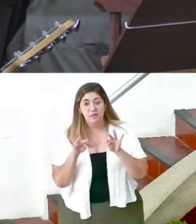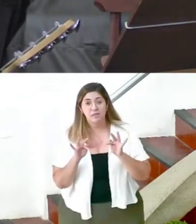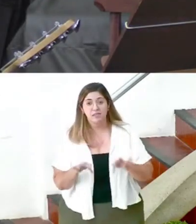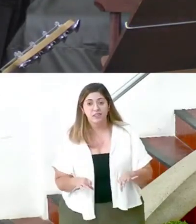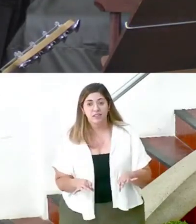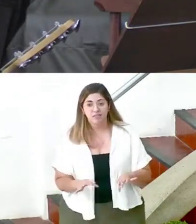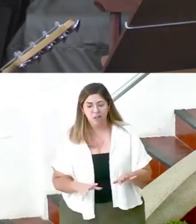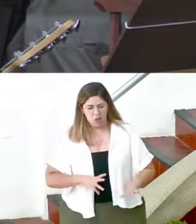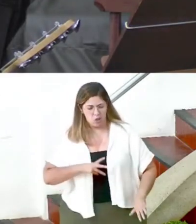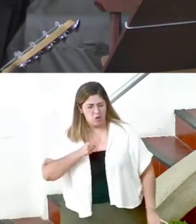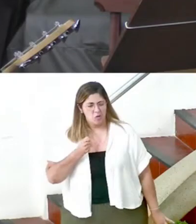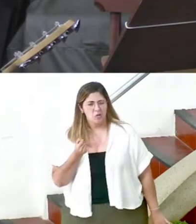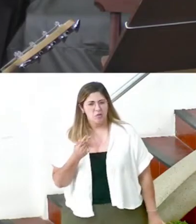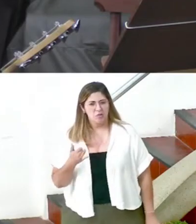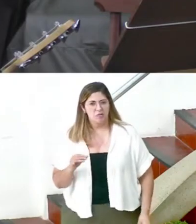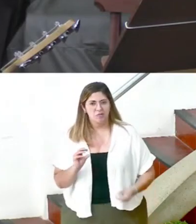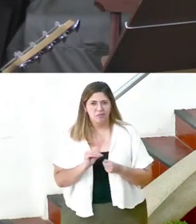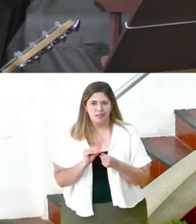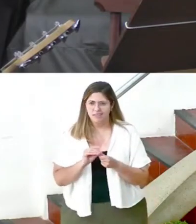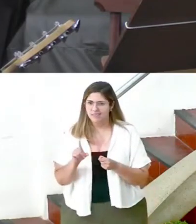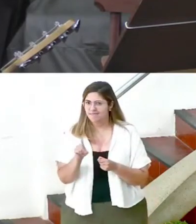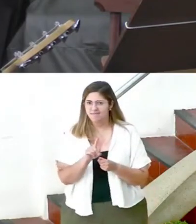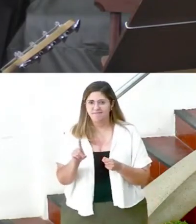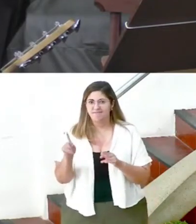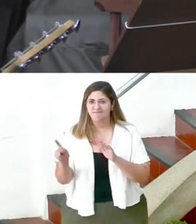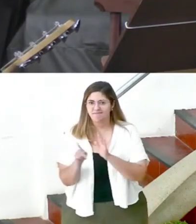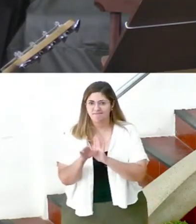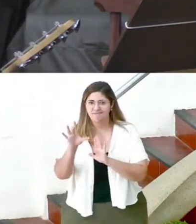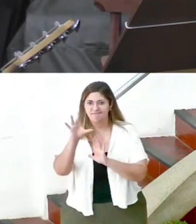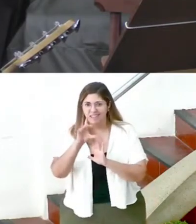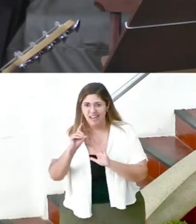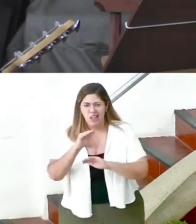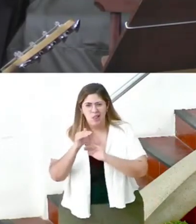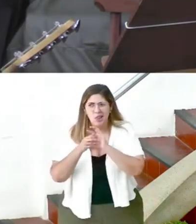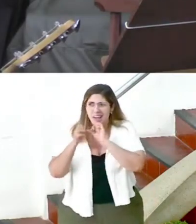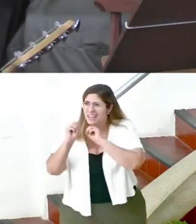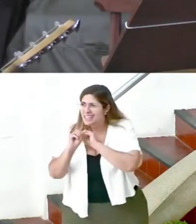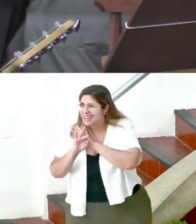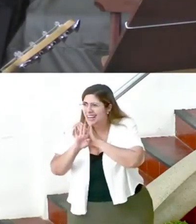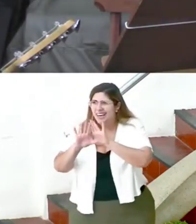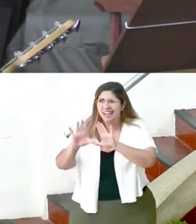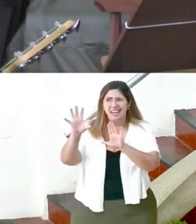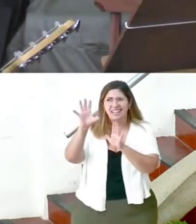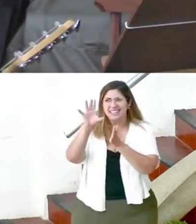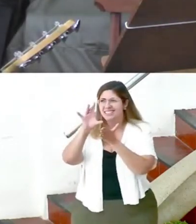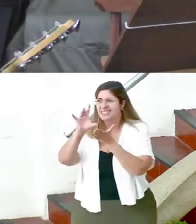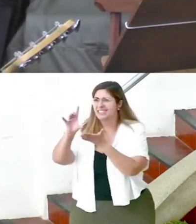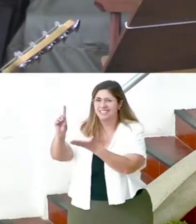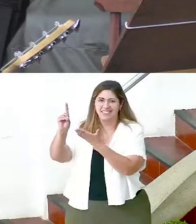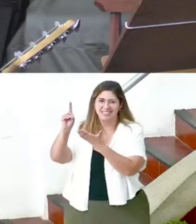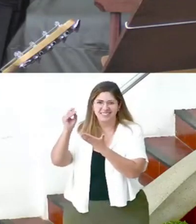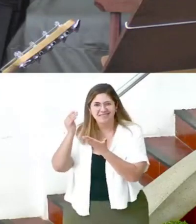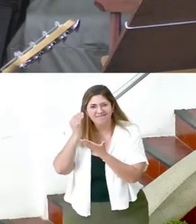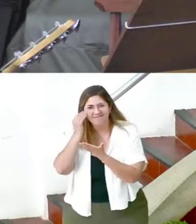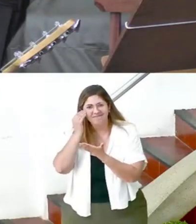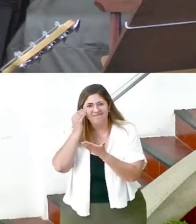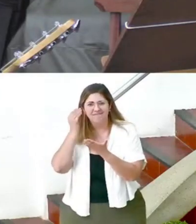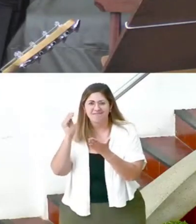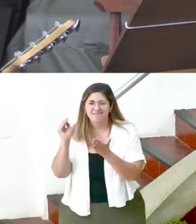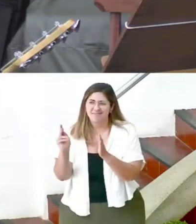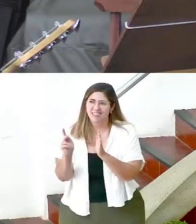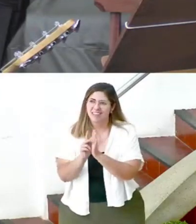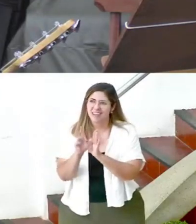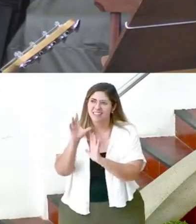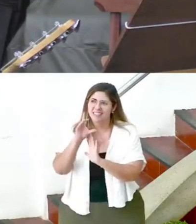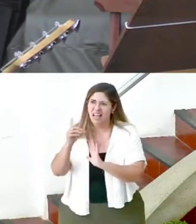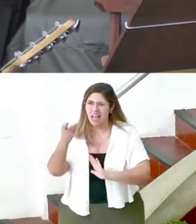gente lidera. Porque quando fizermos isso, toda a glória de Deus será roubada. E nós não podemos fazer